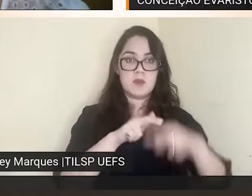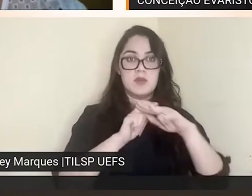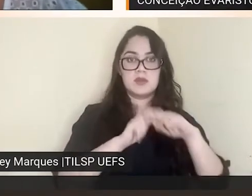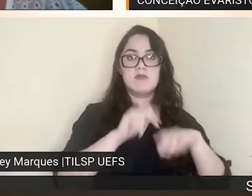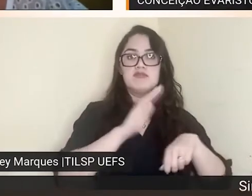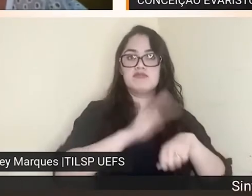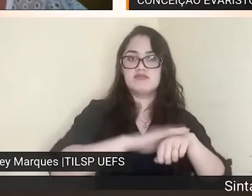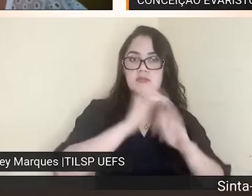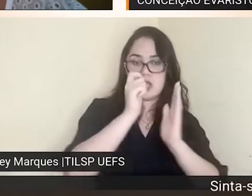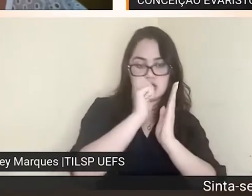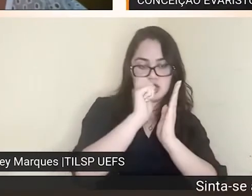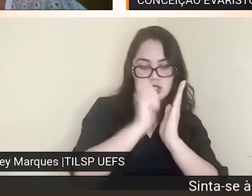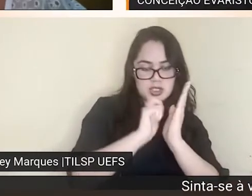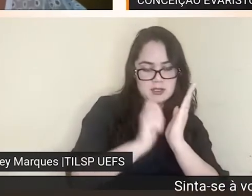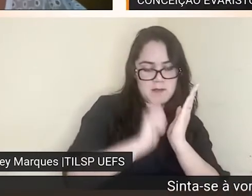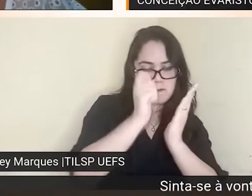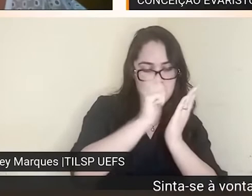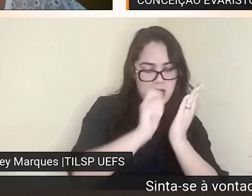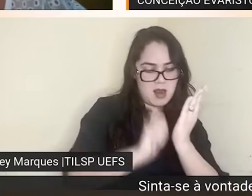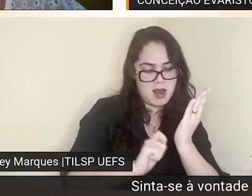né? A escrita